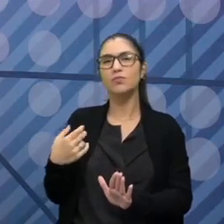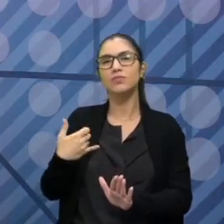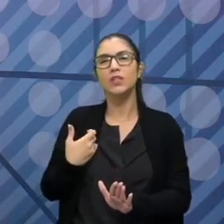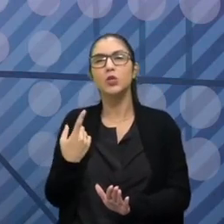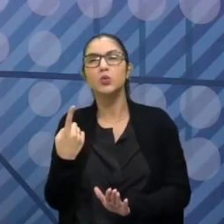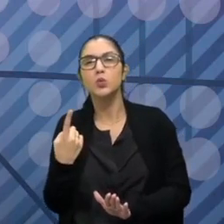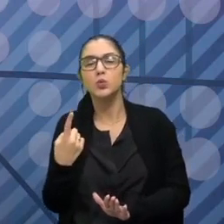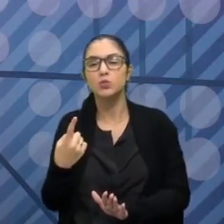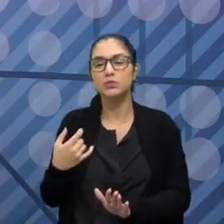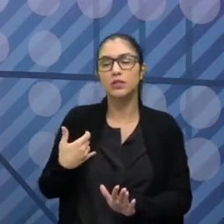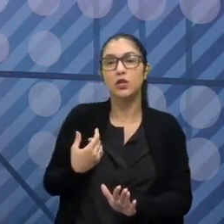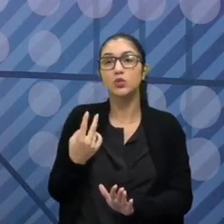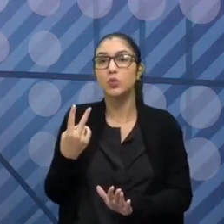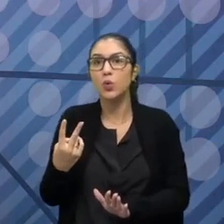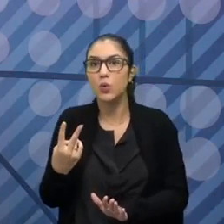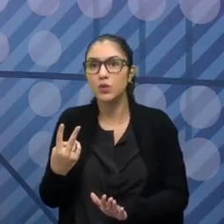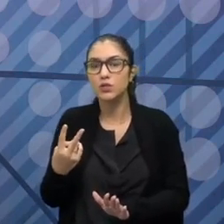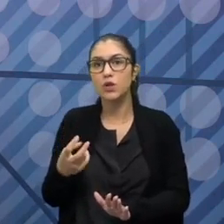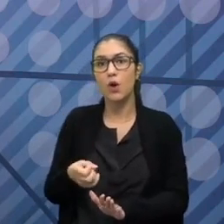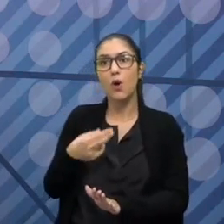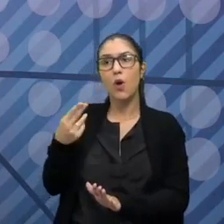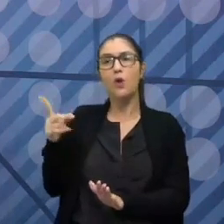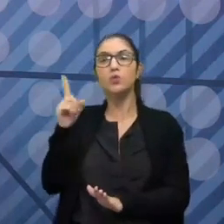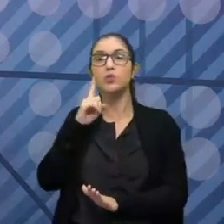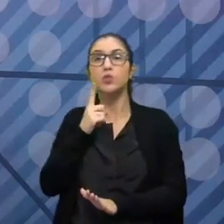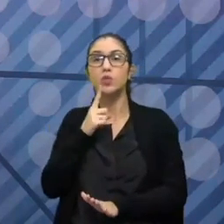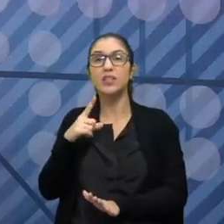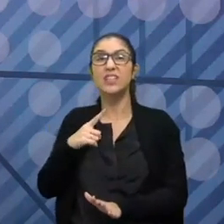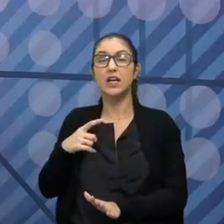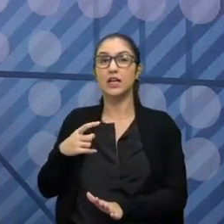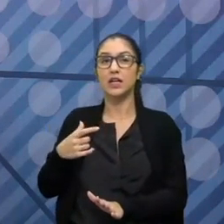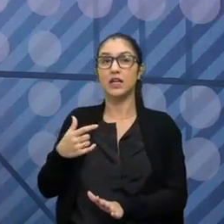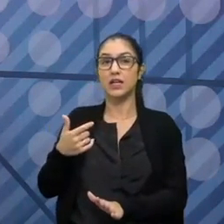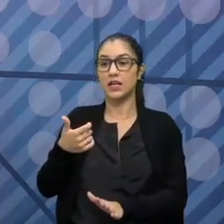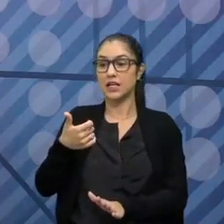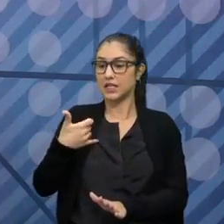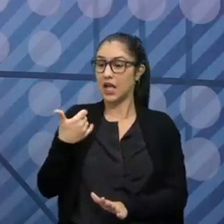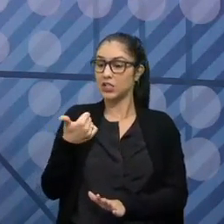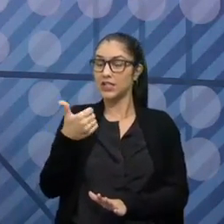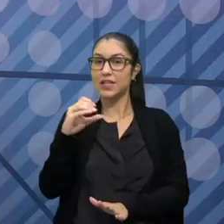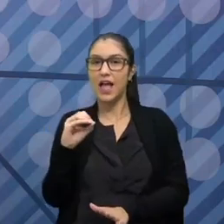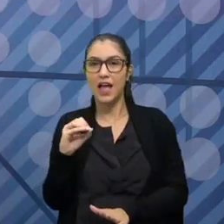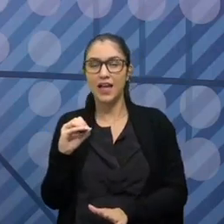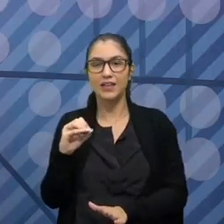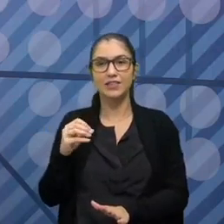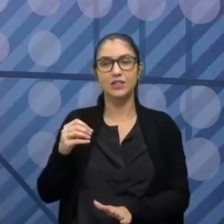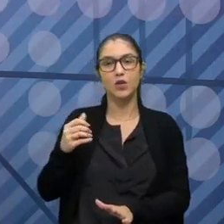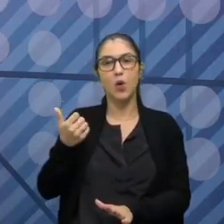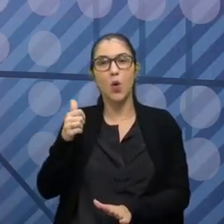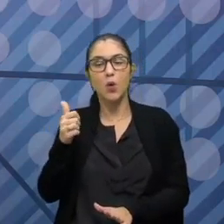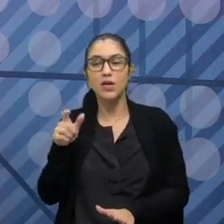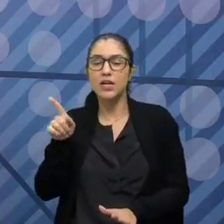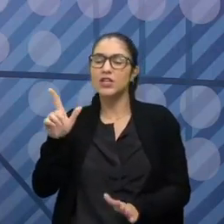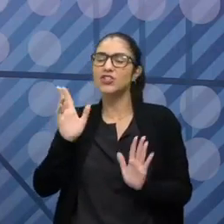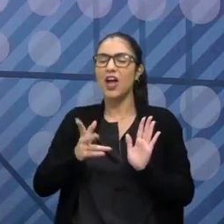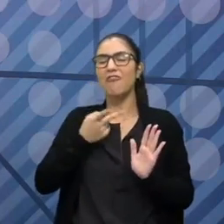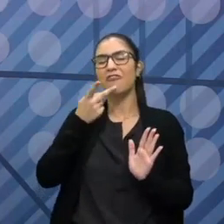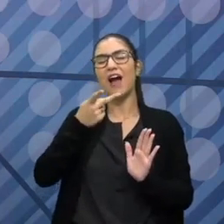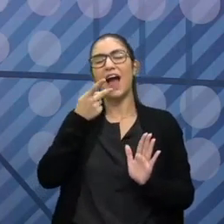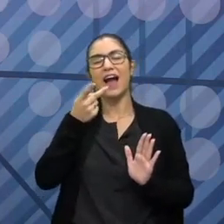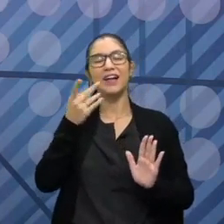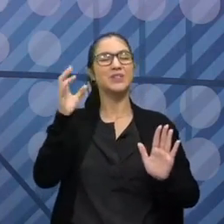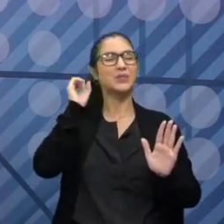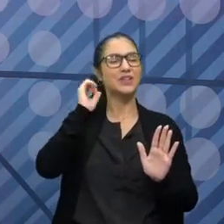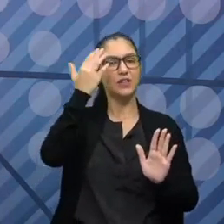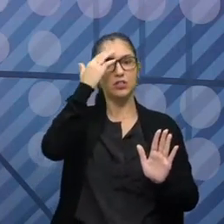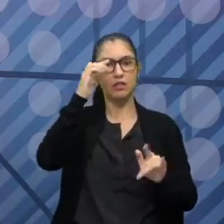2 aninhos, do que aquele surdo que tem 10, 12 anos e já falava, já escutava, já entendia, e